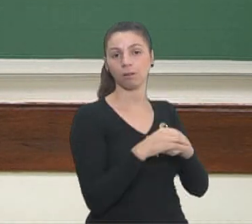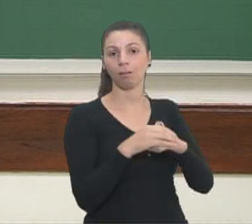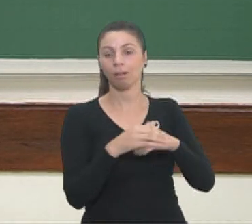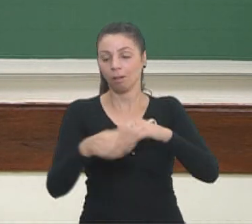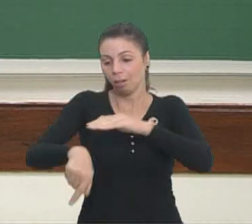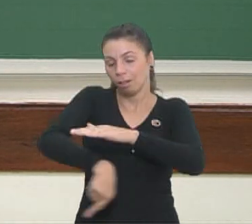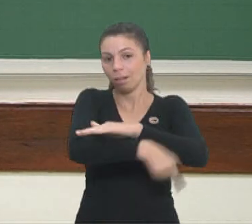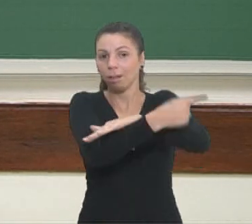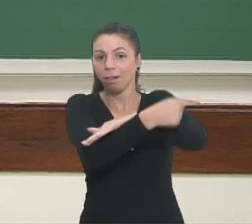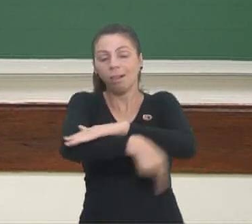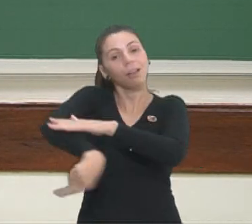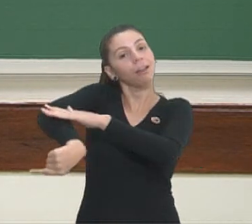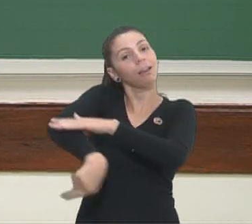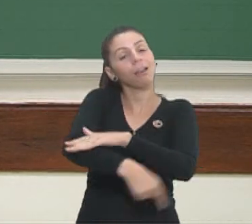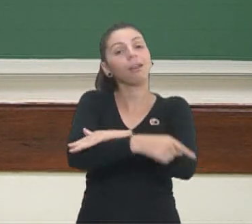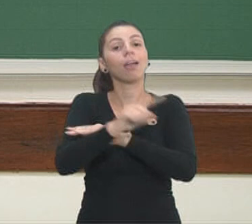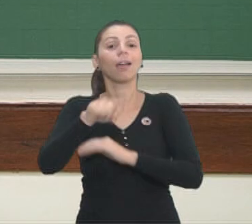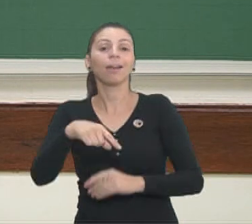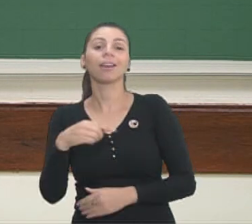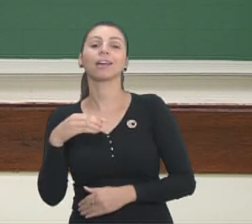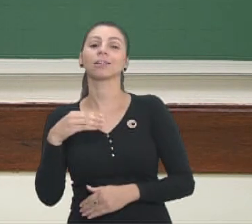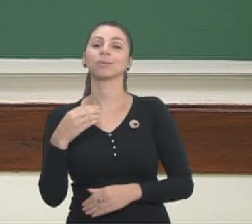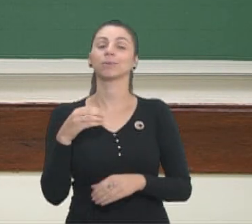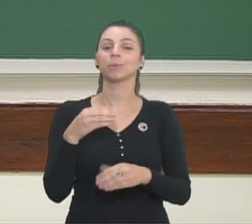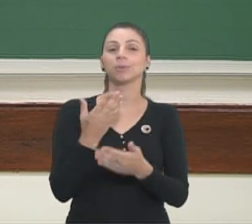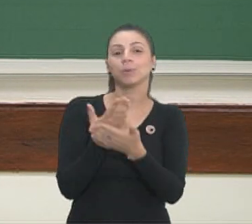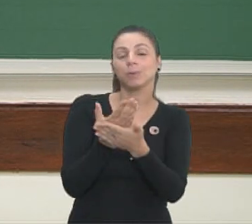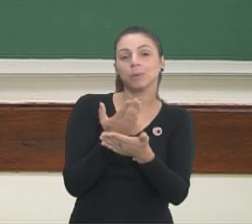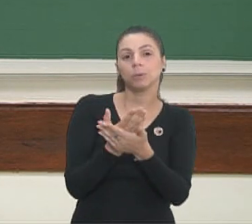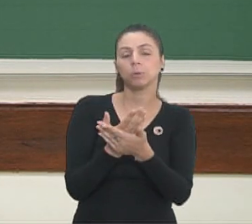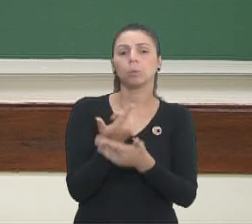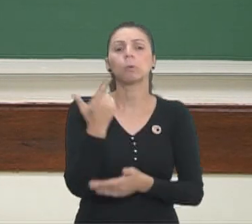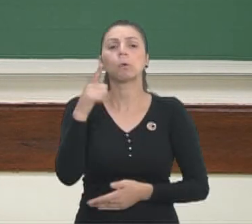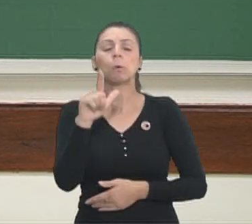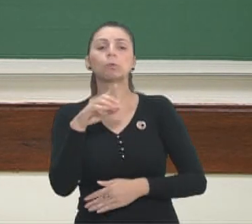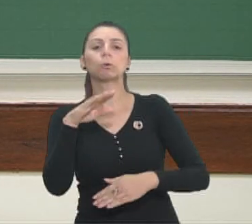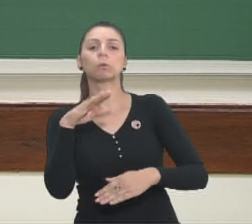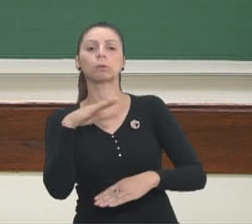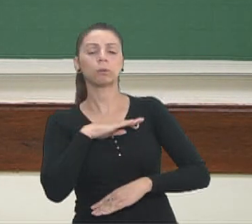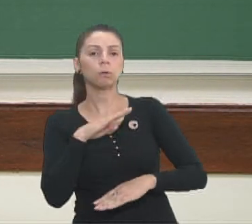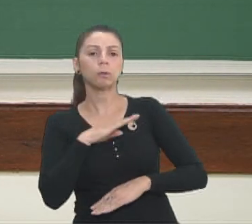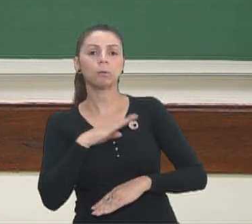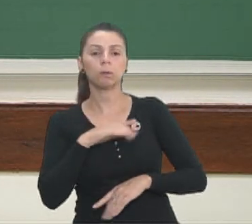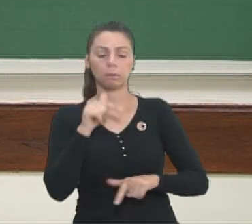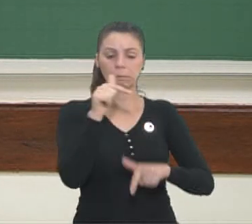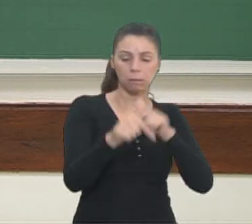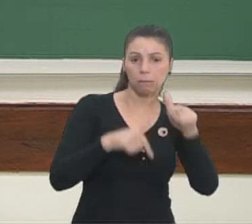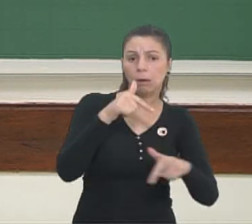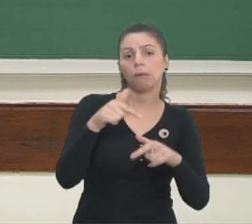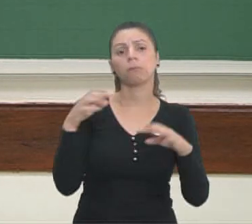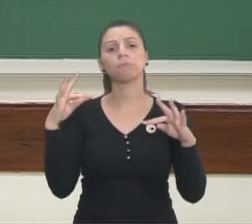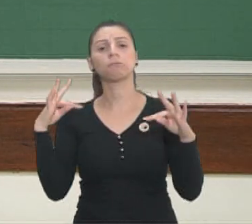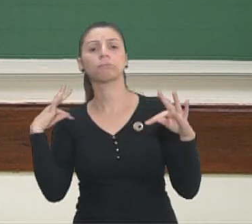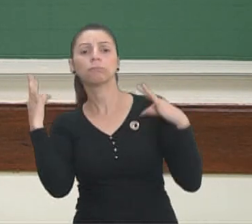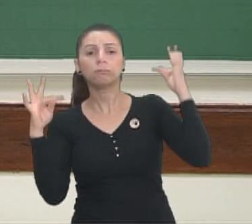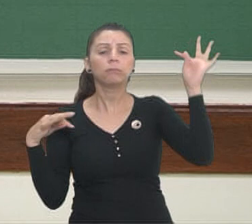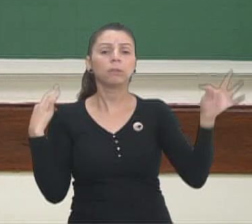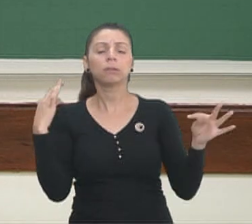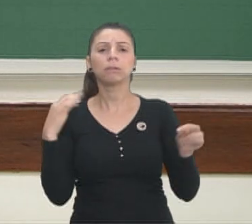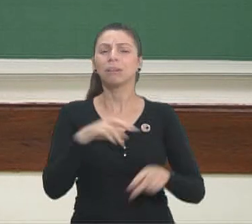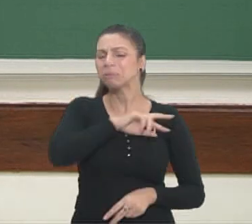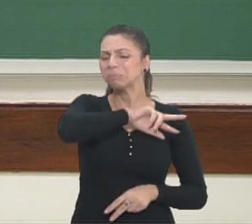motivo? Estudo. Há outras razões, trabalho, turismo, enfim, são